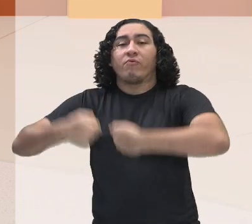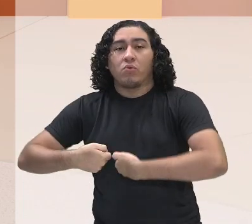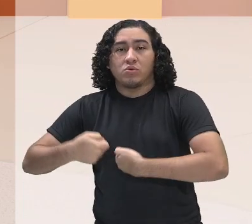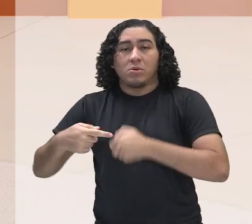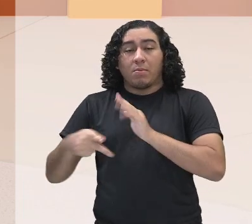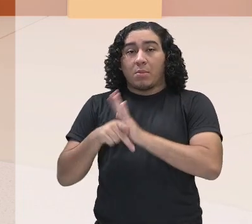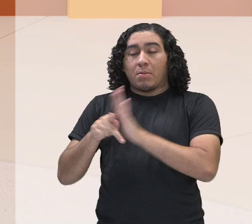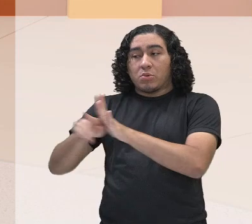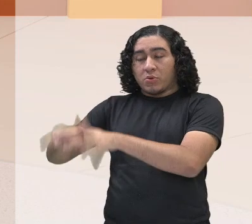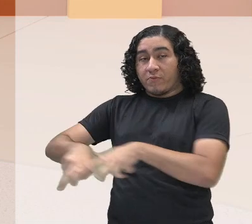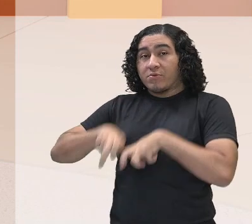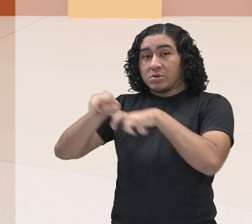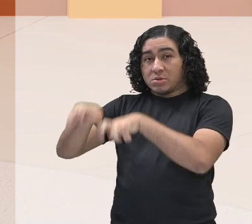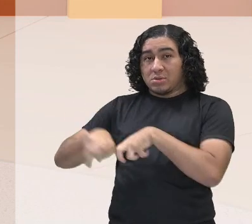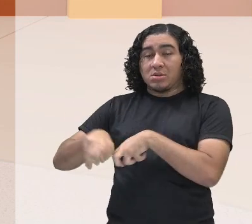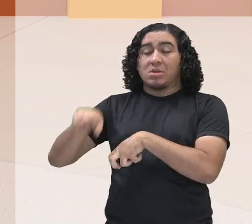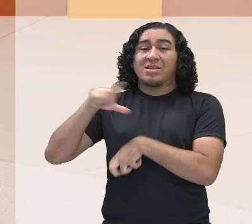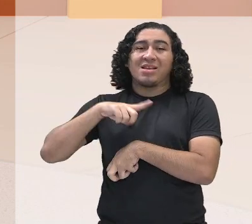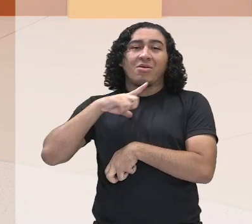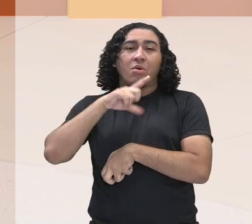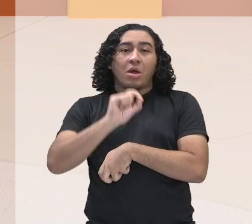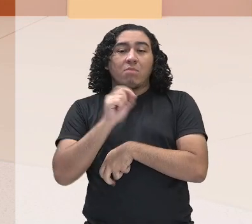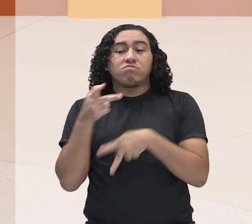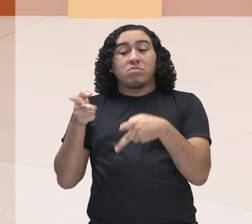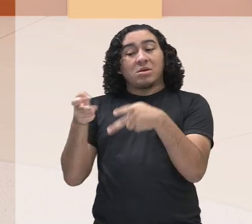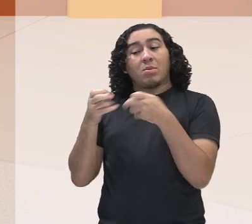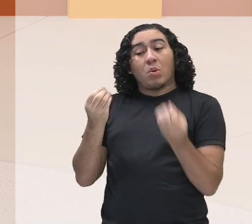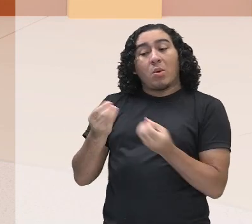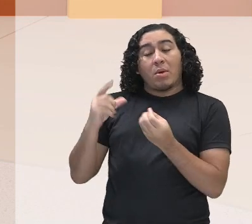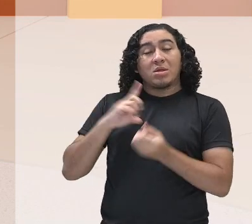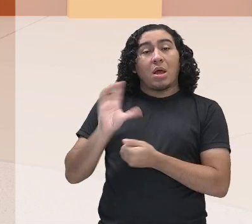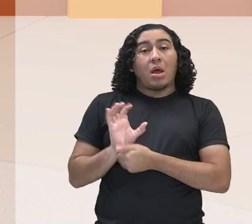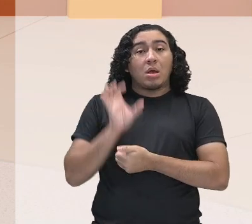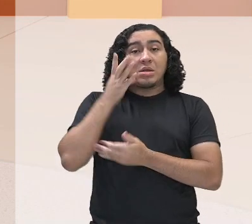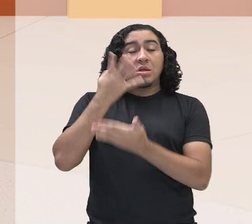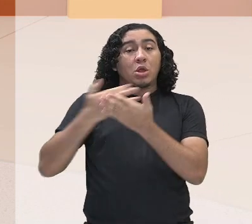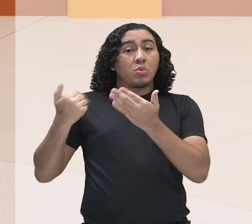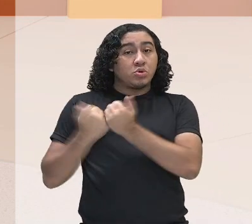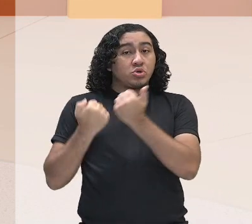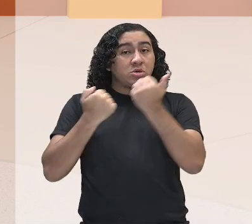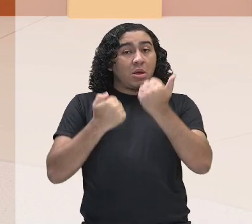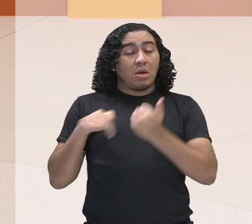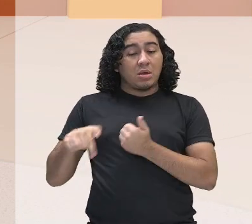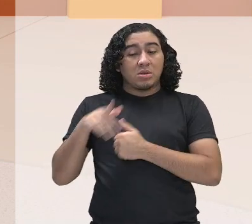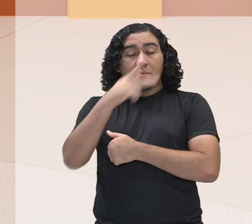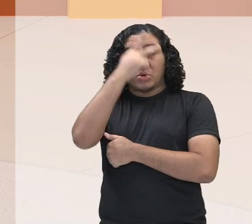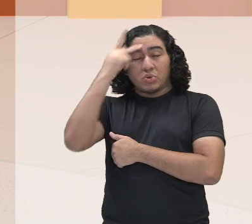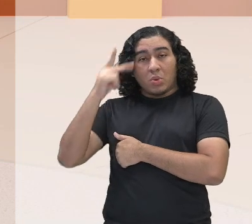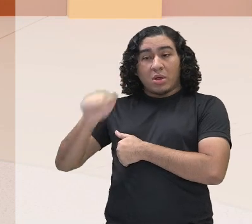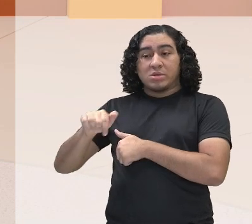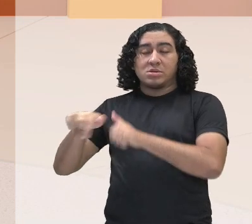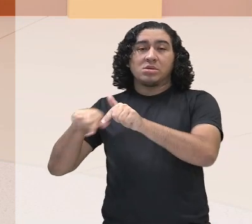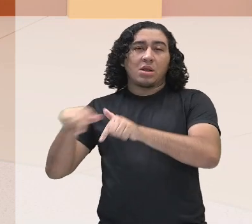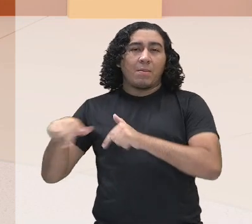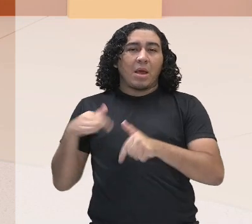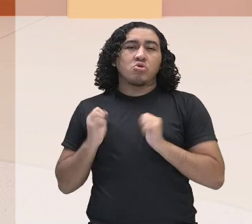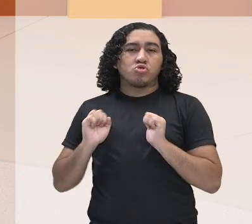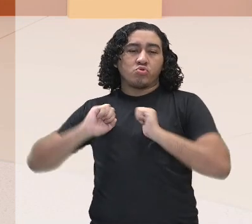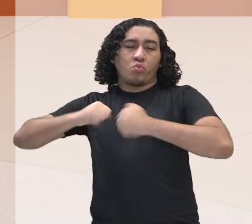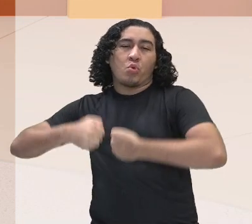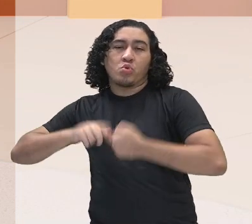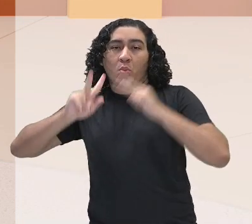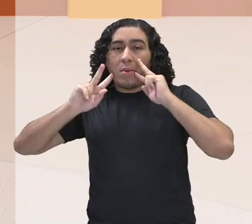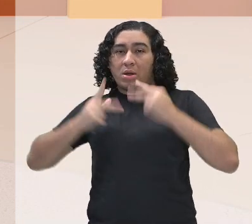atividades da agricultura, a gente observa essa substituição dessas pessoas, desse trabalho braçal